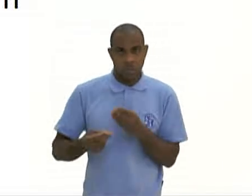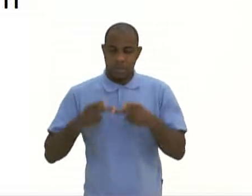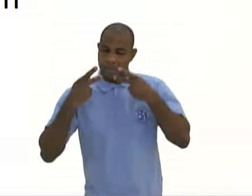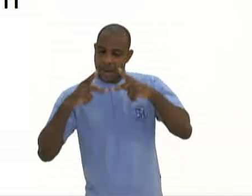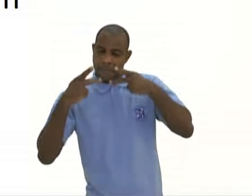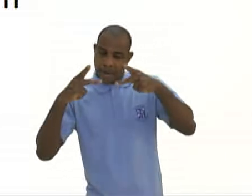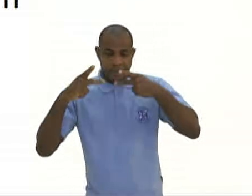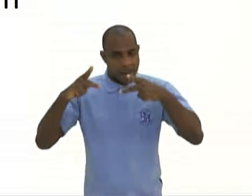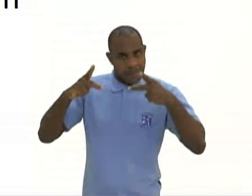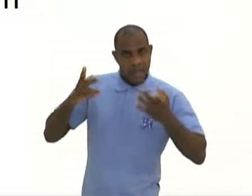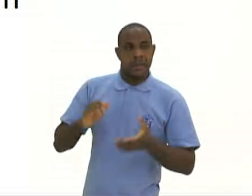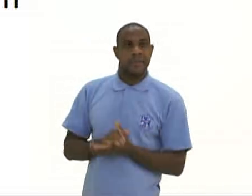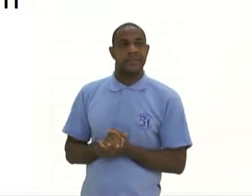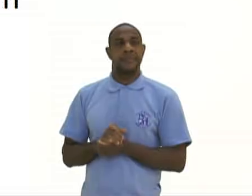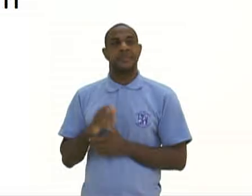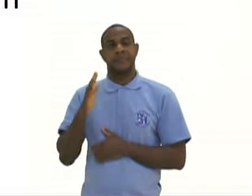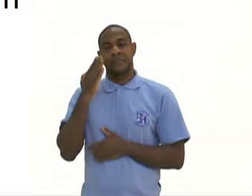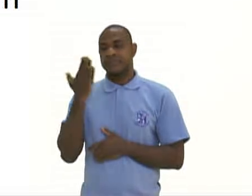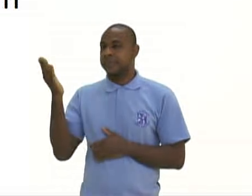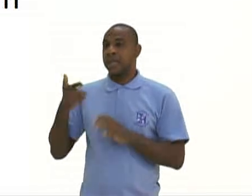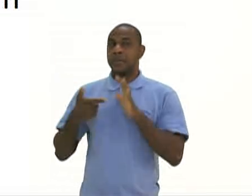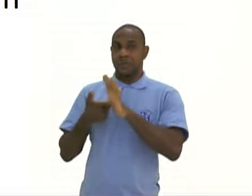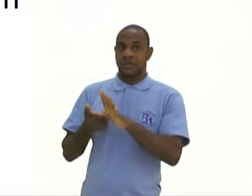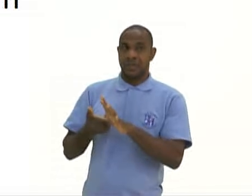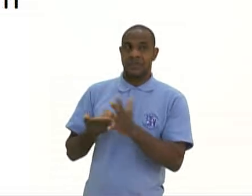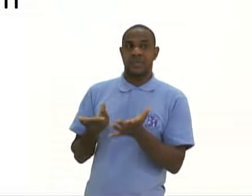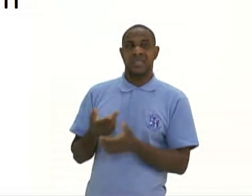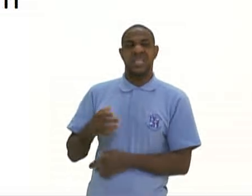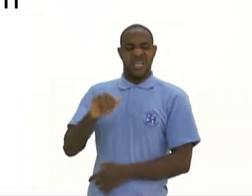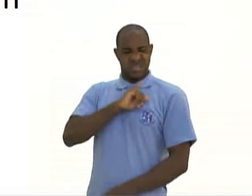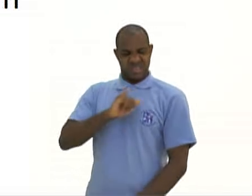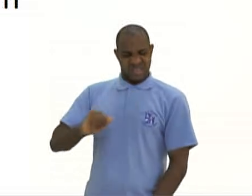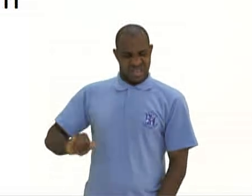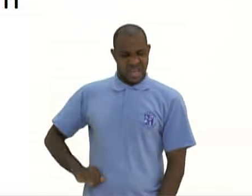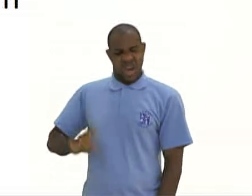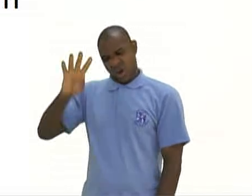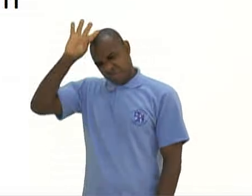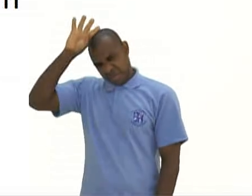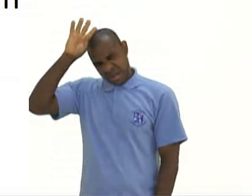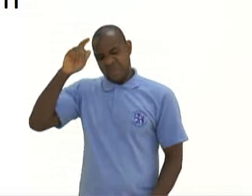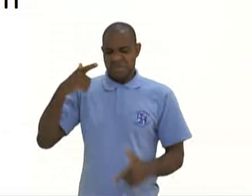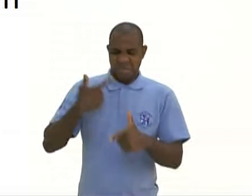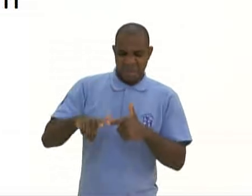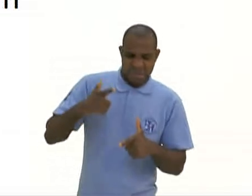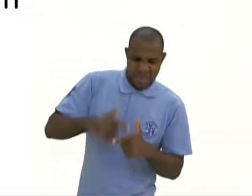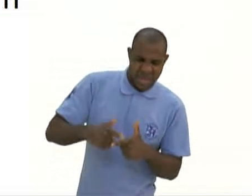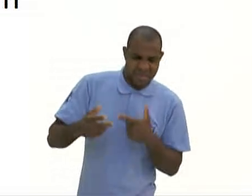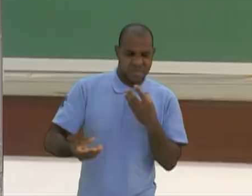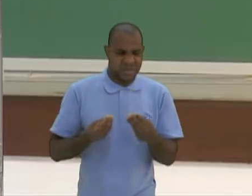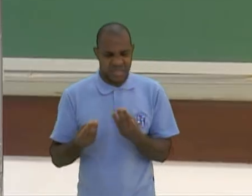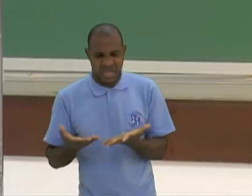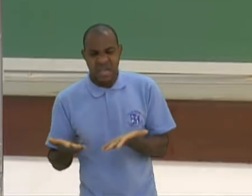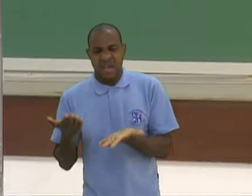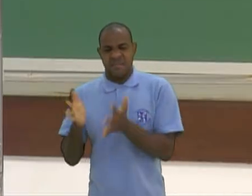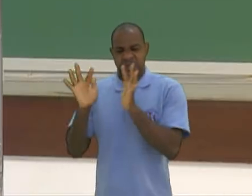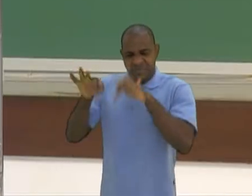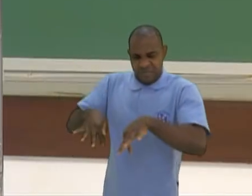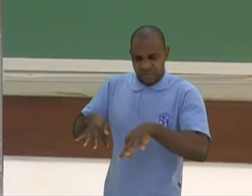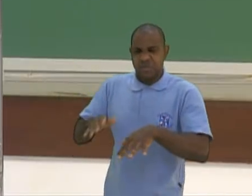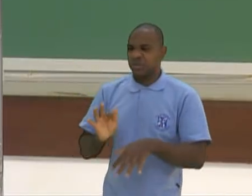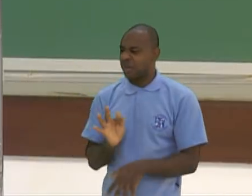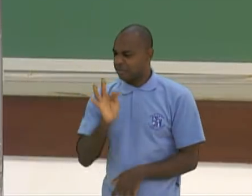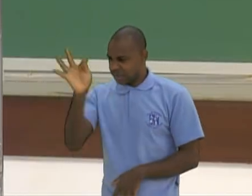permanente, e mostrando, né, os primeiros cristãos dizendo que o Império Romano, todos os problemas, o caos, dizendo que olha, isso aqui é provisório, mas lá em cima